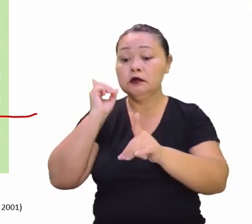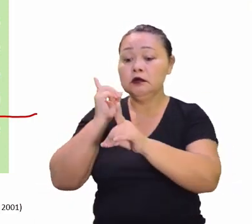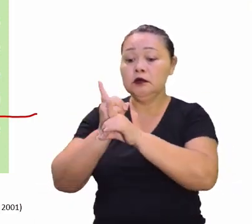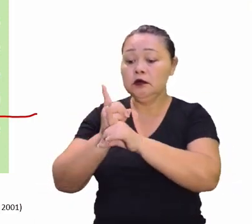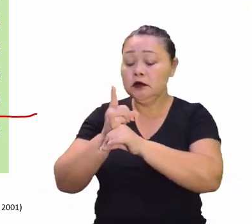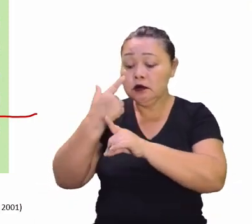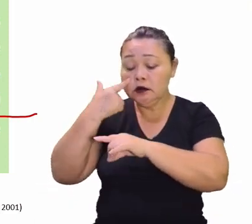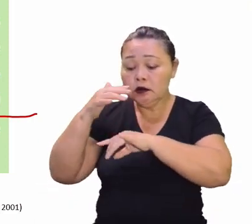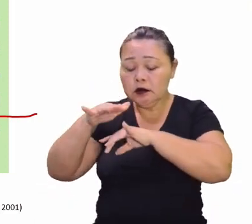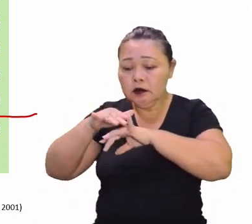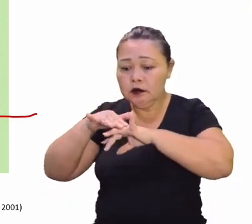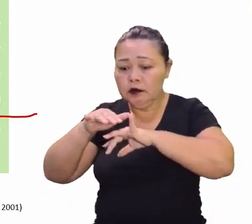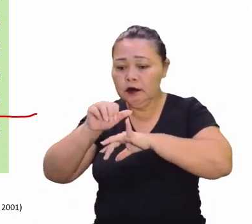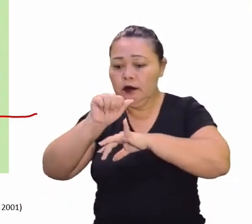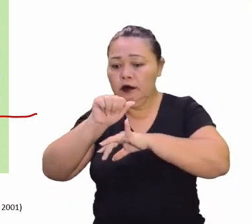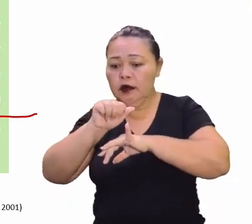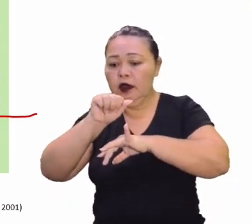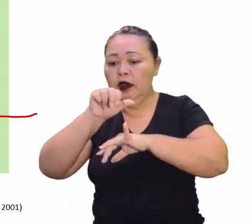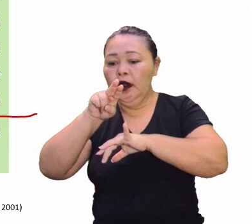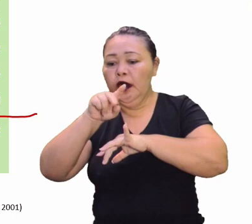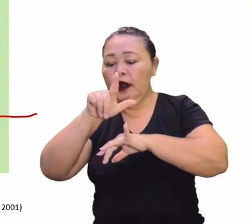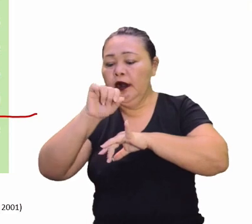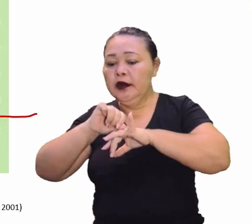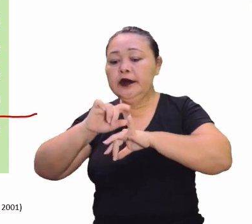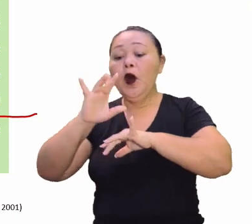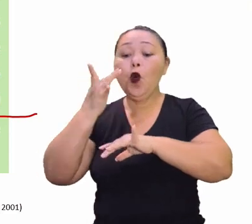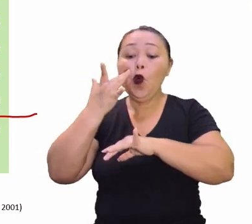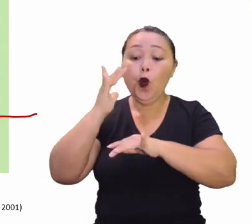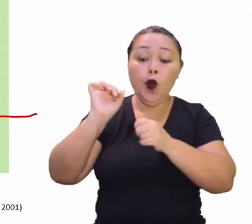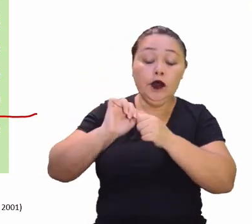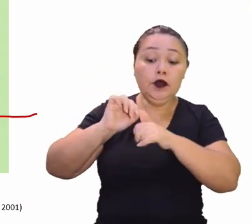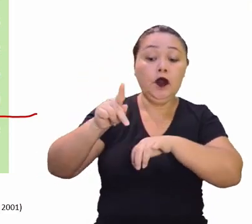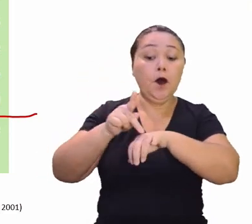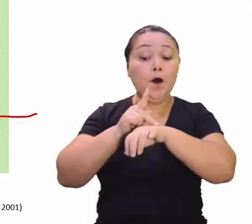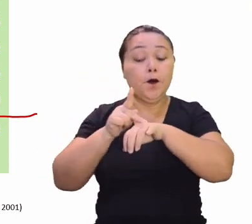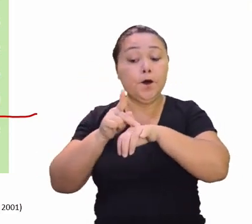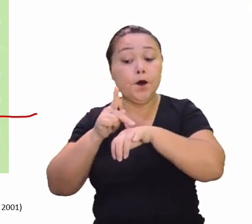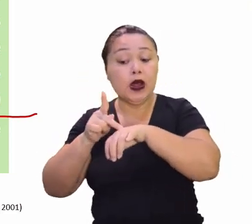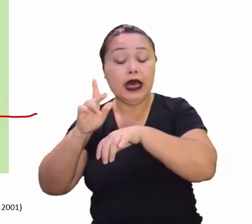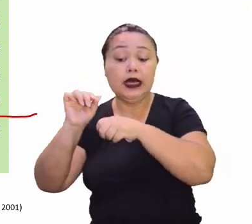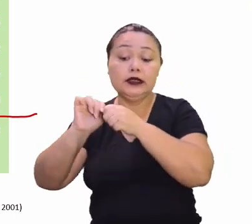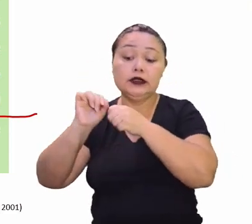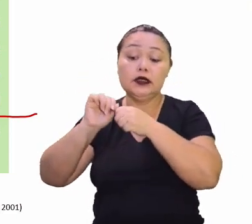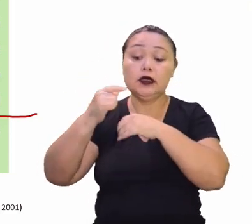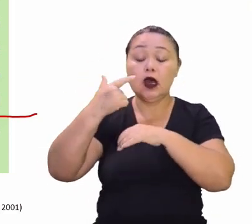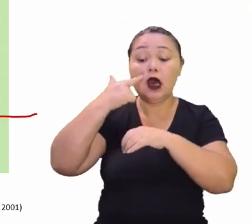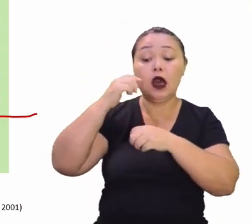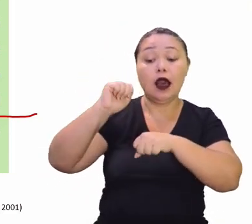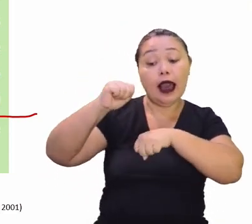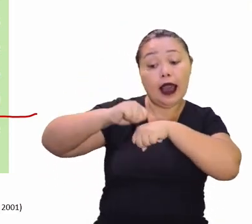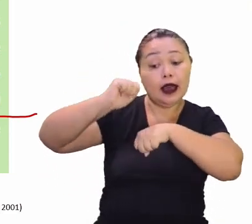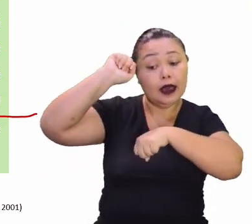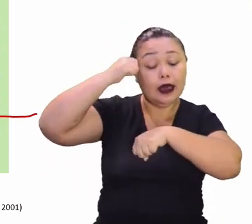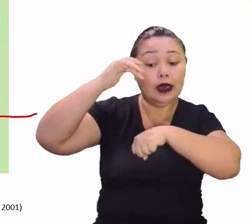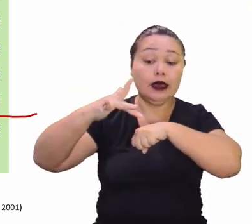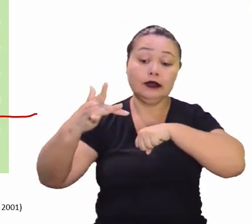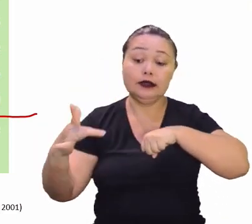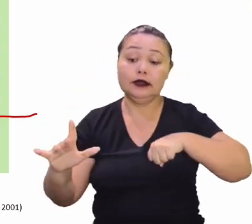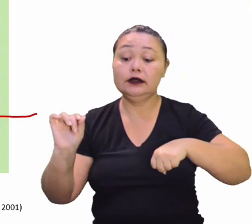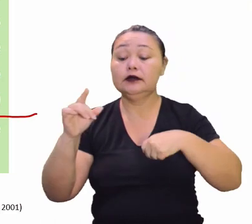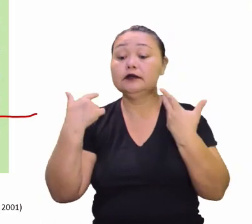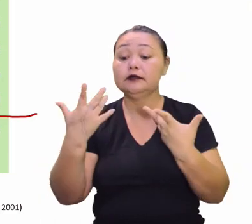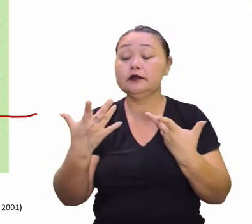um aluvião, seja de ouro, prata, diamante, cassiterita, o que for, é como se